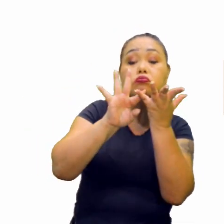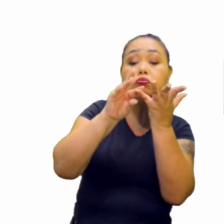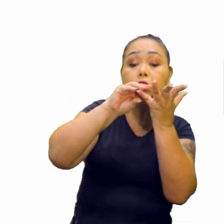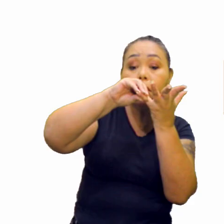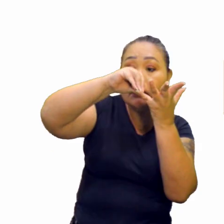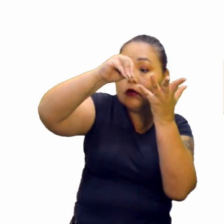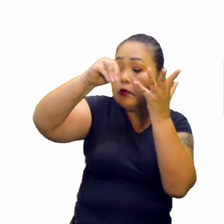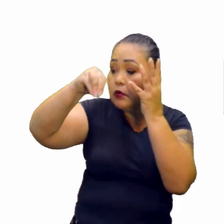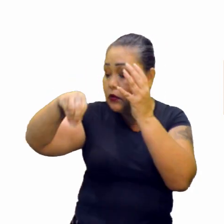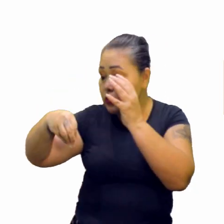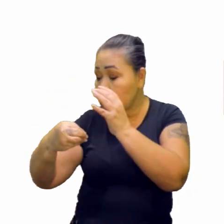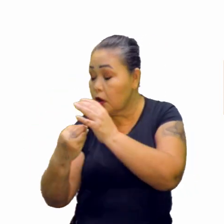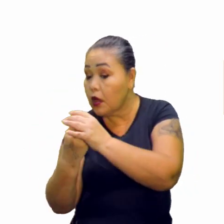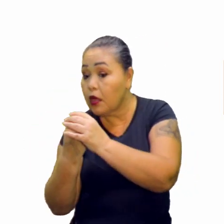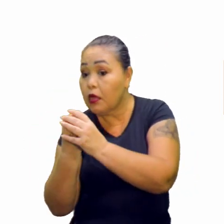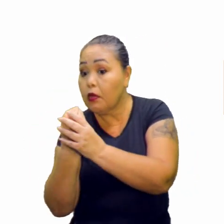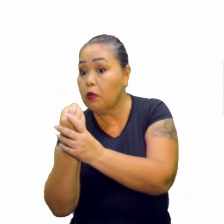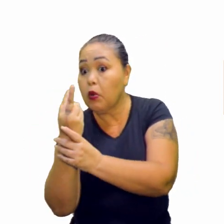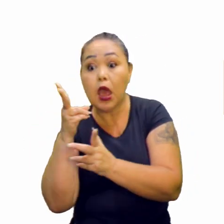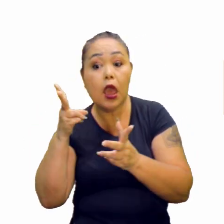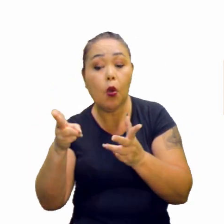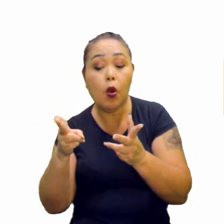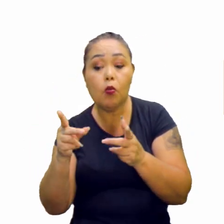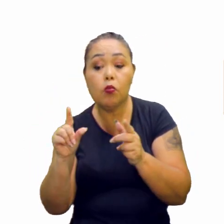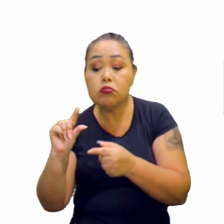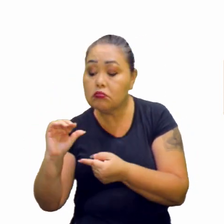patamar produtivo. Como é que é, professor?